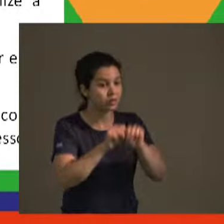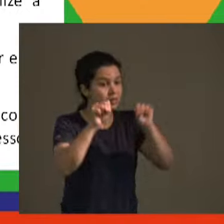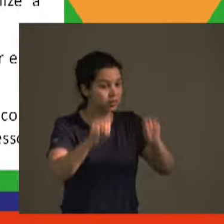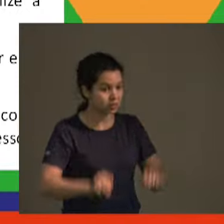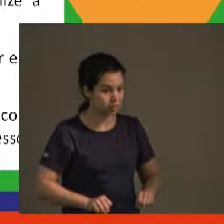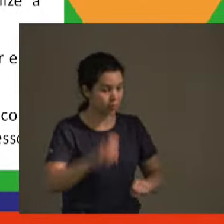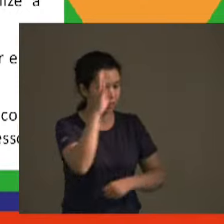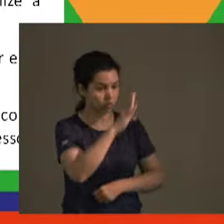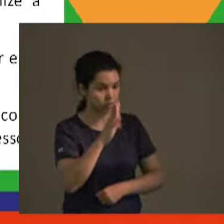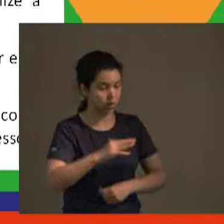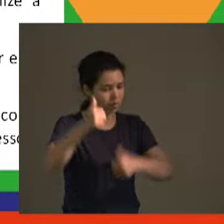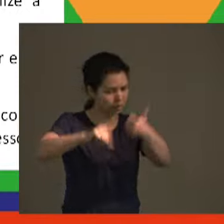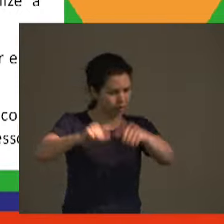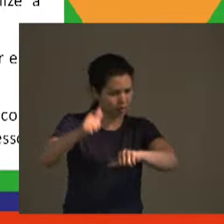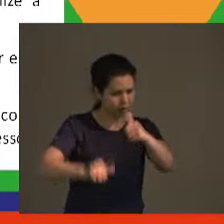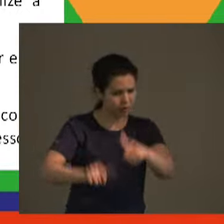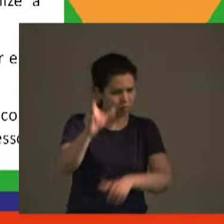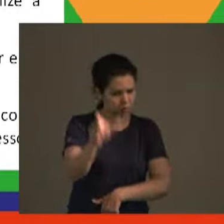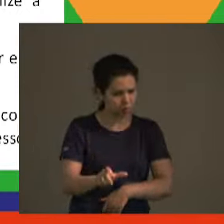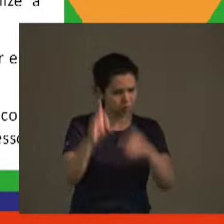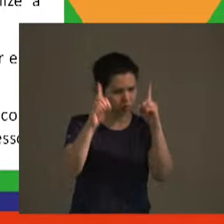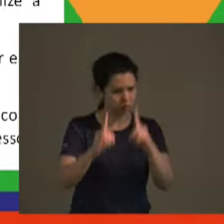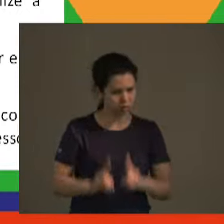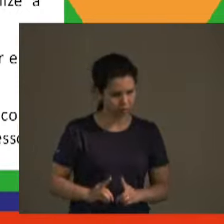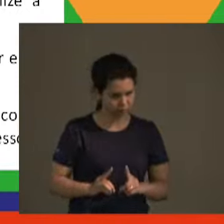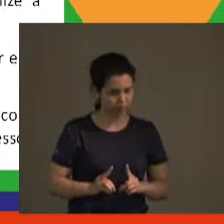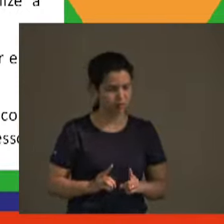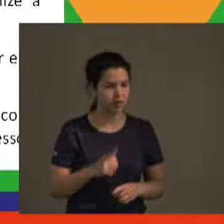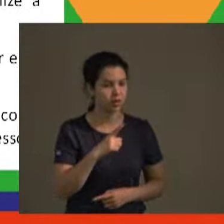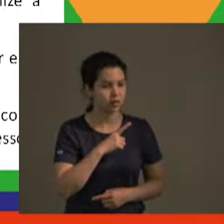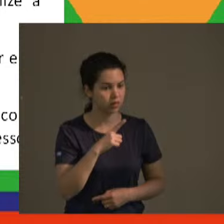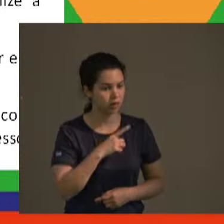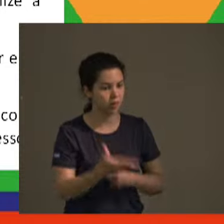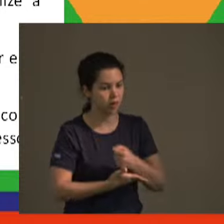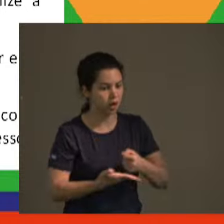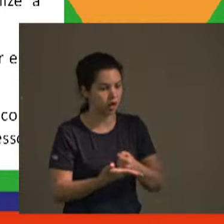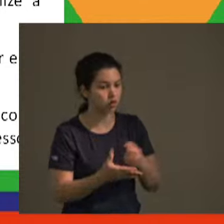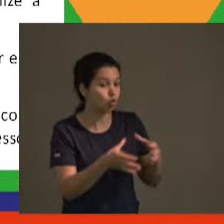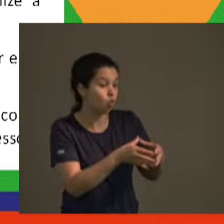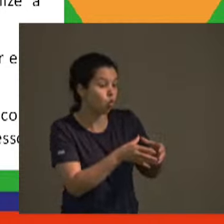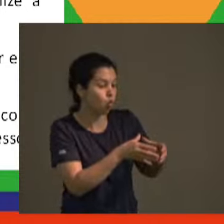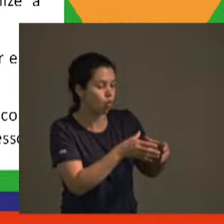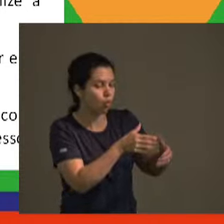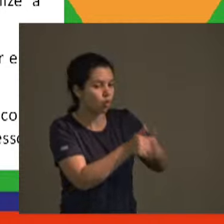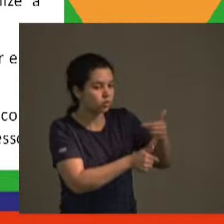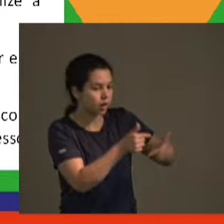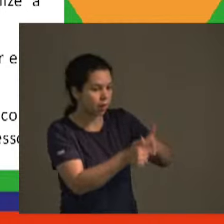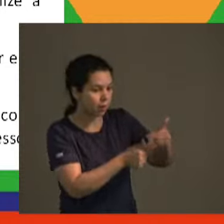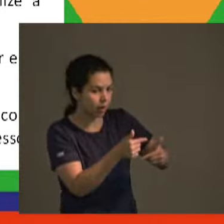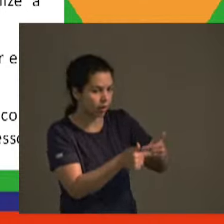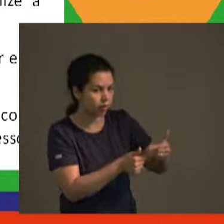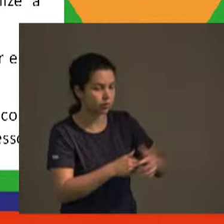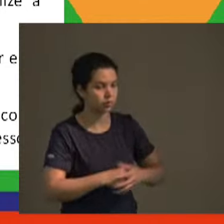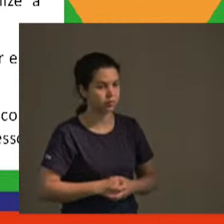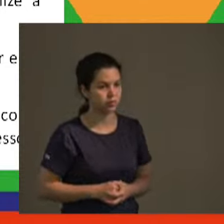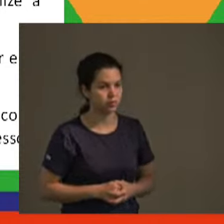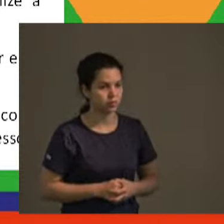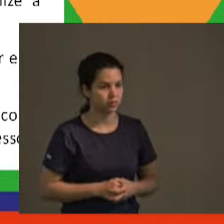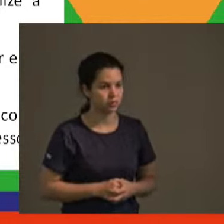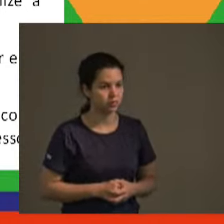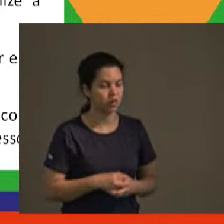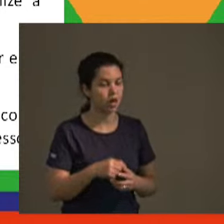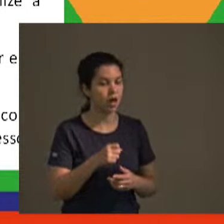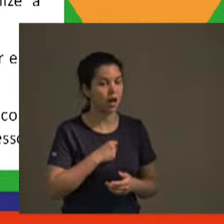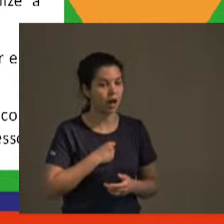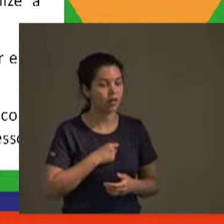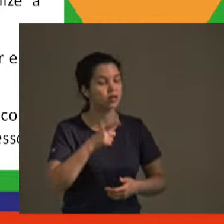Avaliação Unificada da Deficiência, tendo por base os resultados do grupo de trabalho estabelecido e o instrumento correlato da avaliação